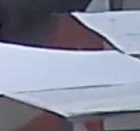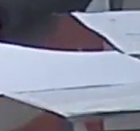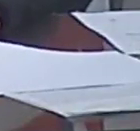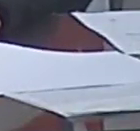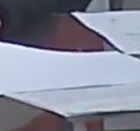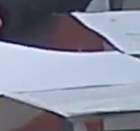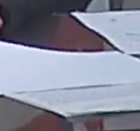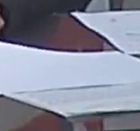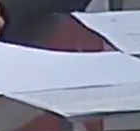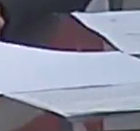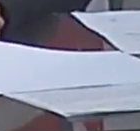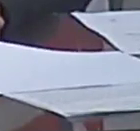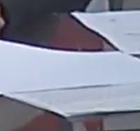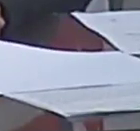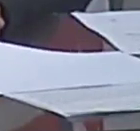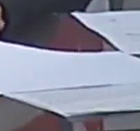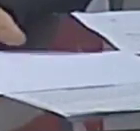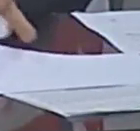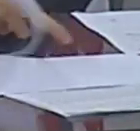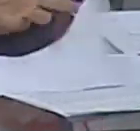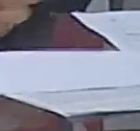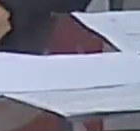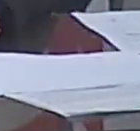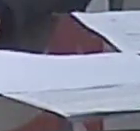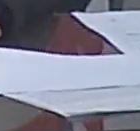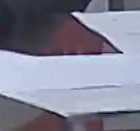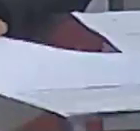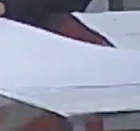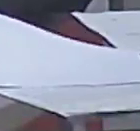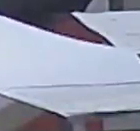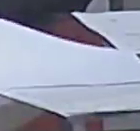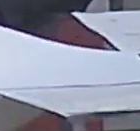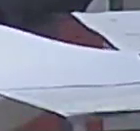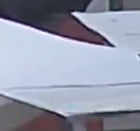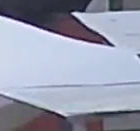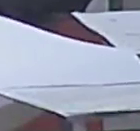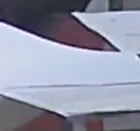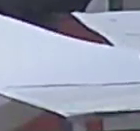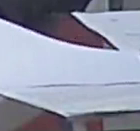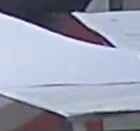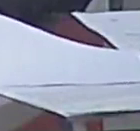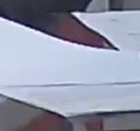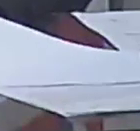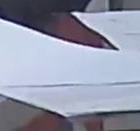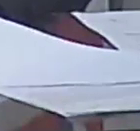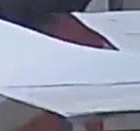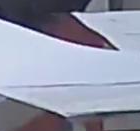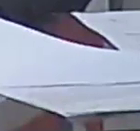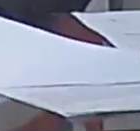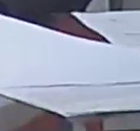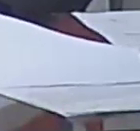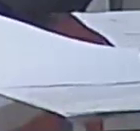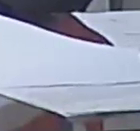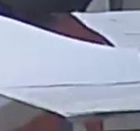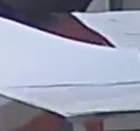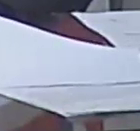dispõe sobre denominação de Avenida Alípio Rodeiro. Projeto de lei 92-2019, dispõe sobre denominação de rua Taqueu